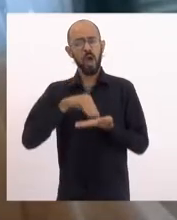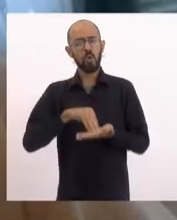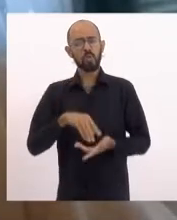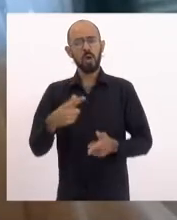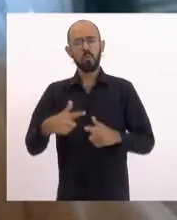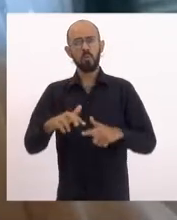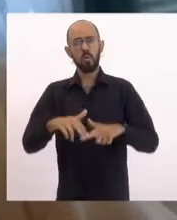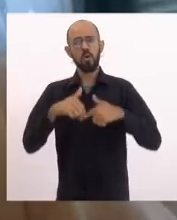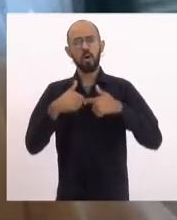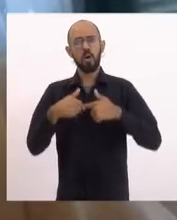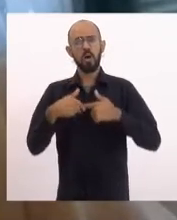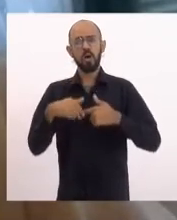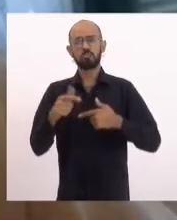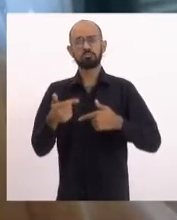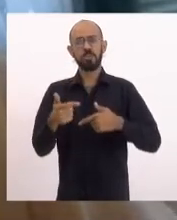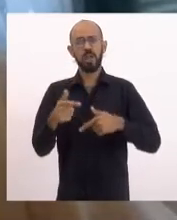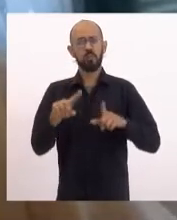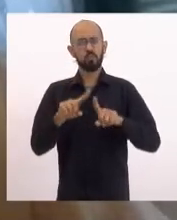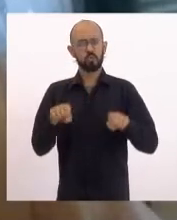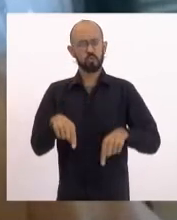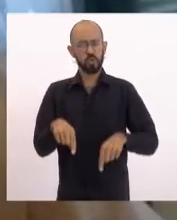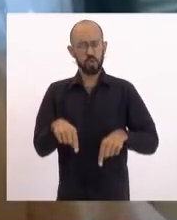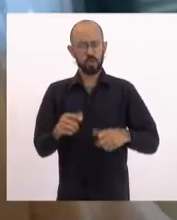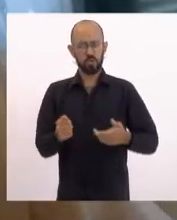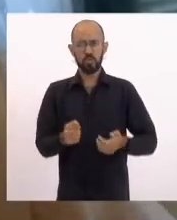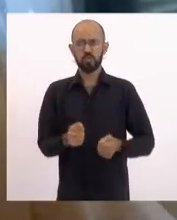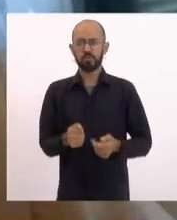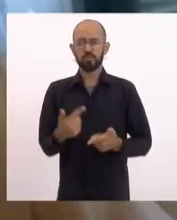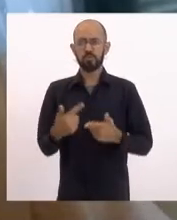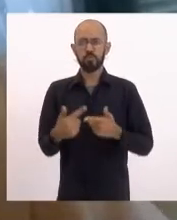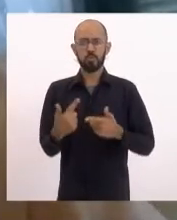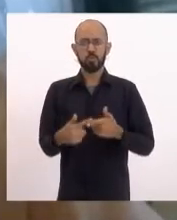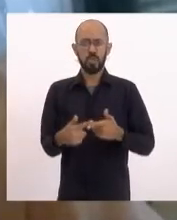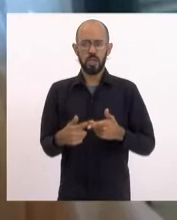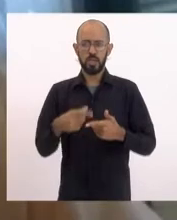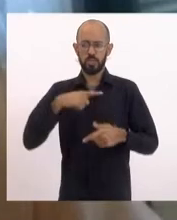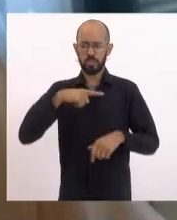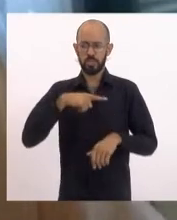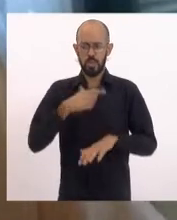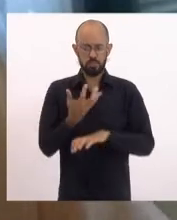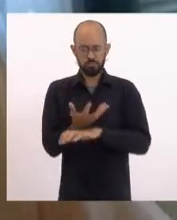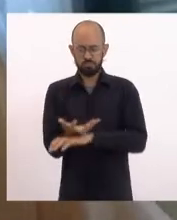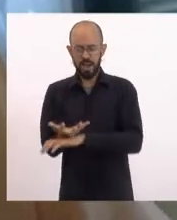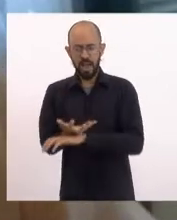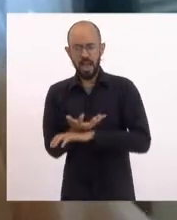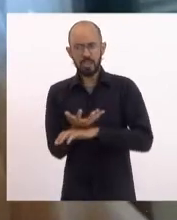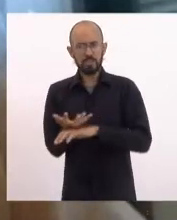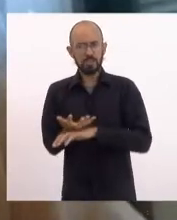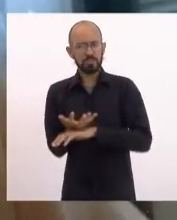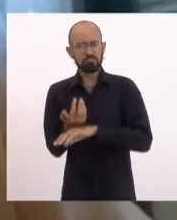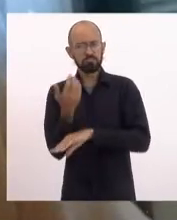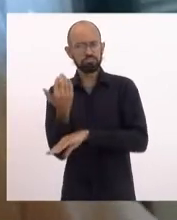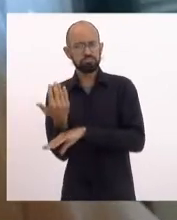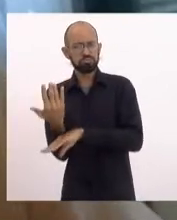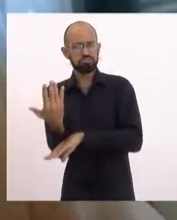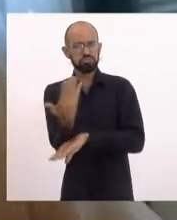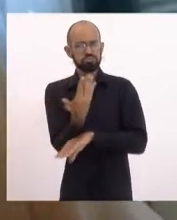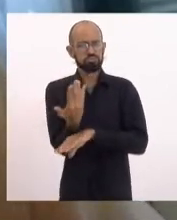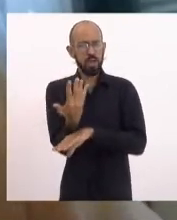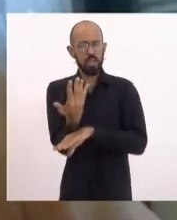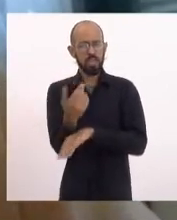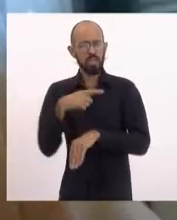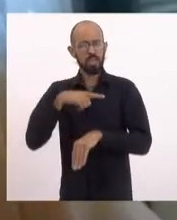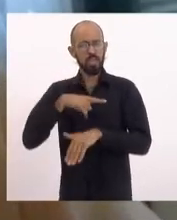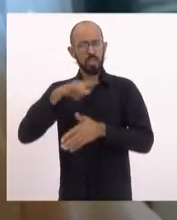de quadros, né? Até porque há parques a tomar conta, há licenças a serem expedidas, e